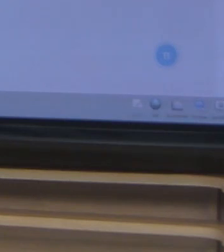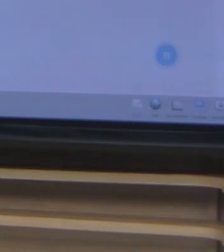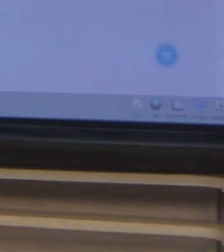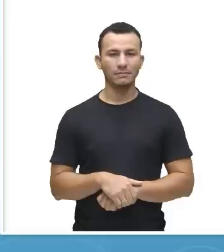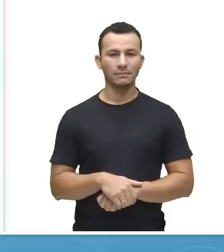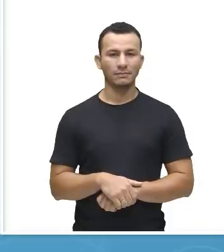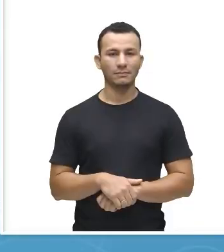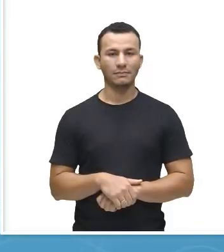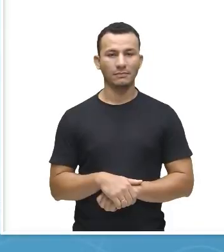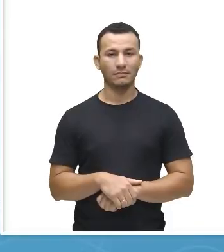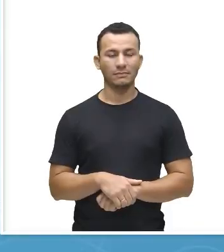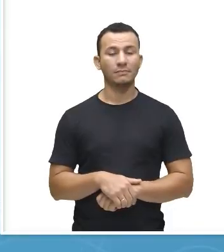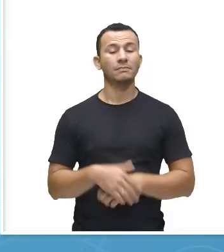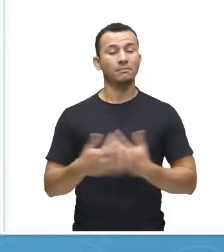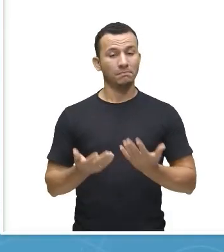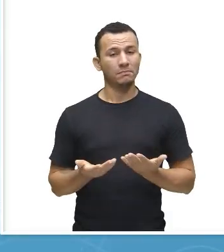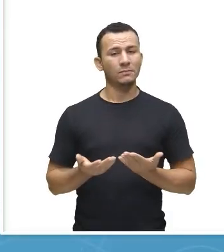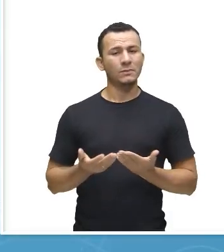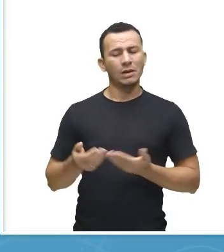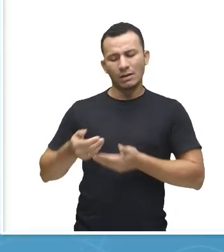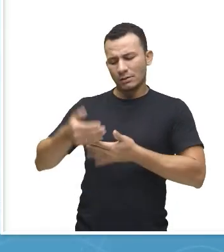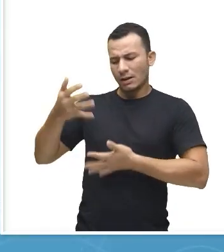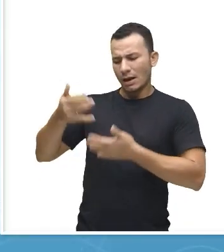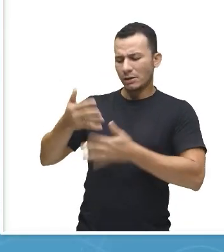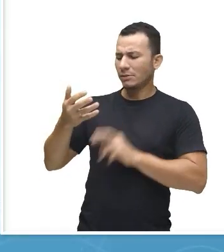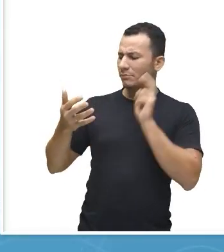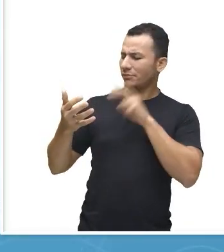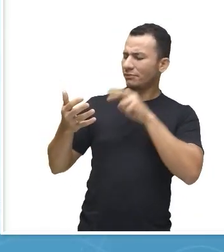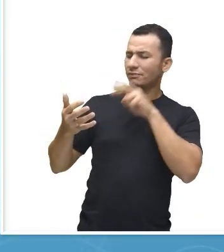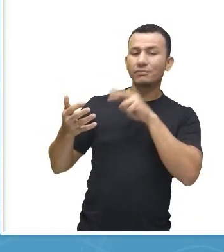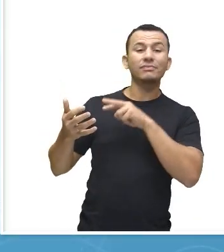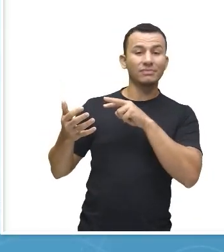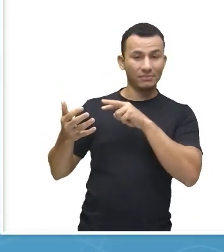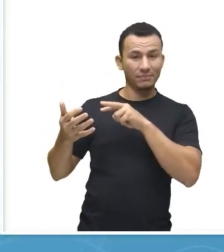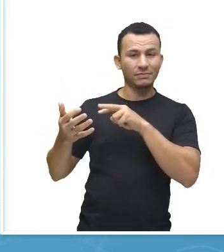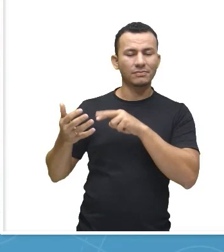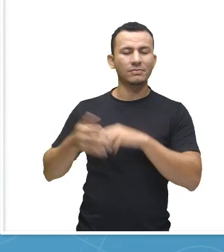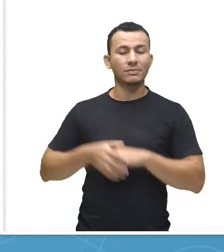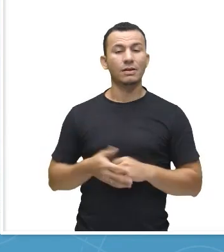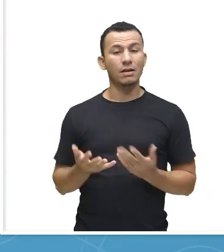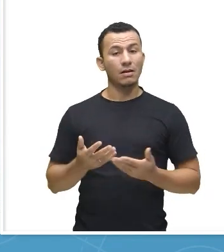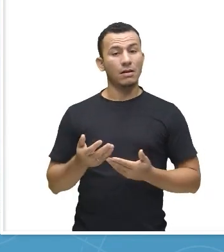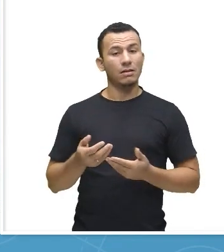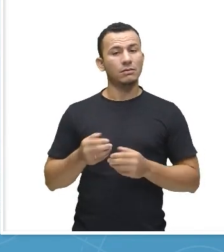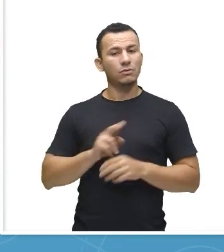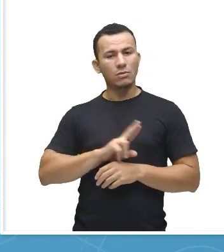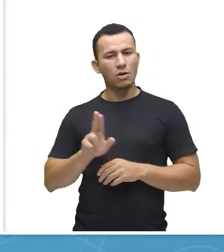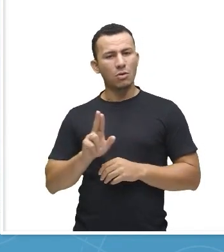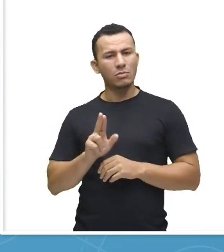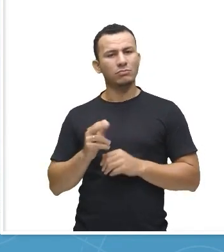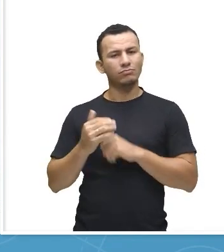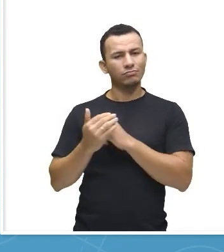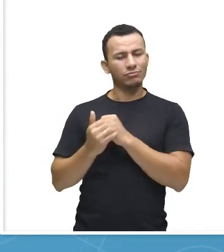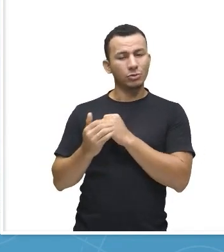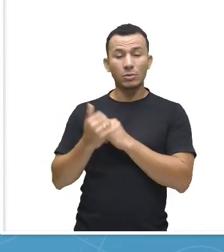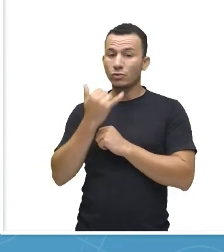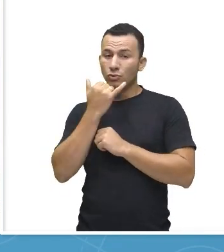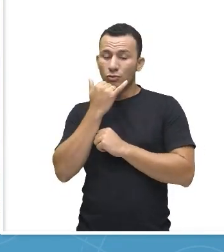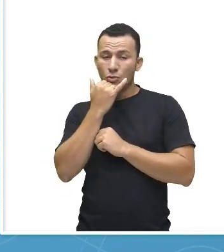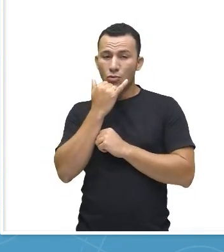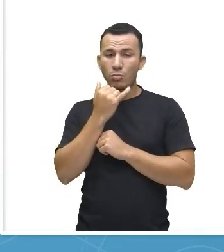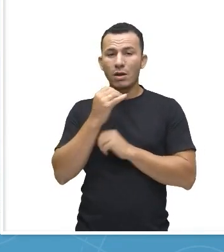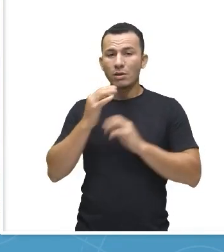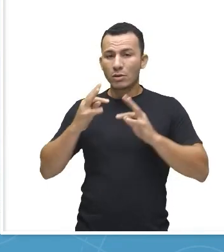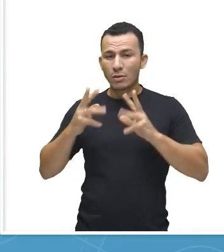Muito bem, estou de volta. Estava acompanhando aqui você no chat, né? Vou falar então os nomes aqui. Desculpe se eu não consegui